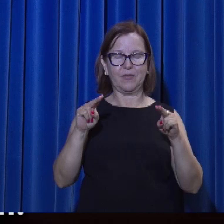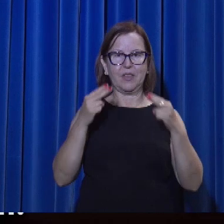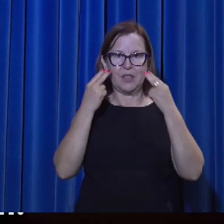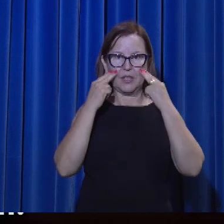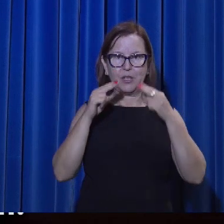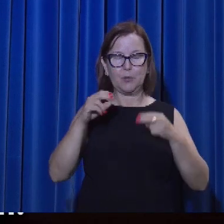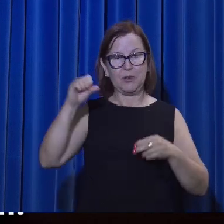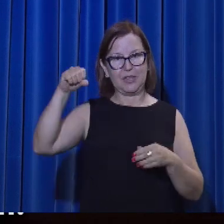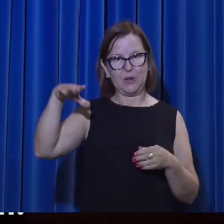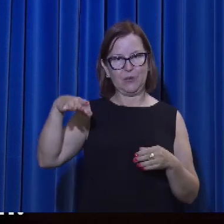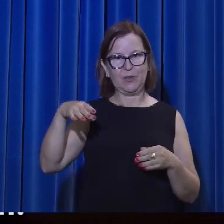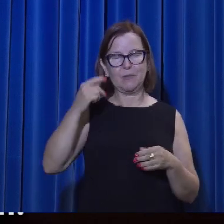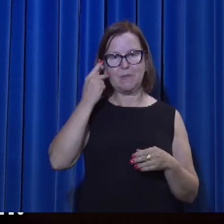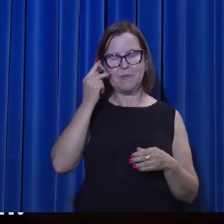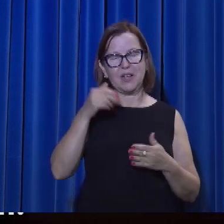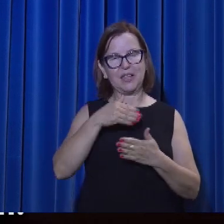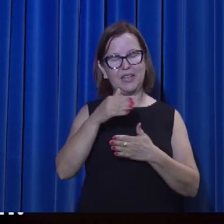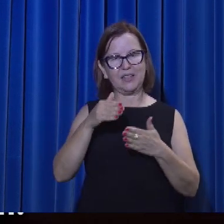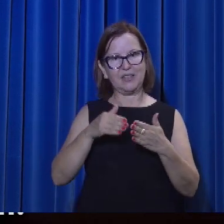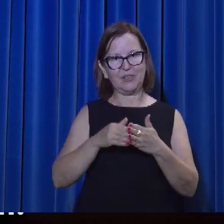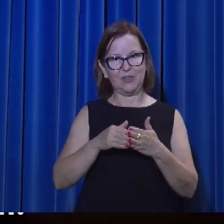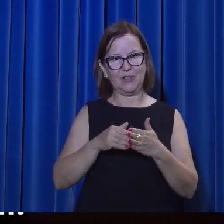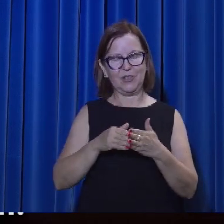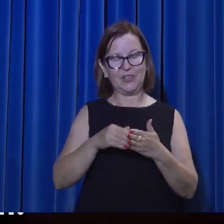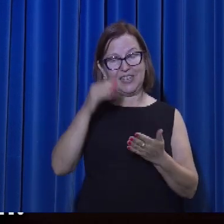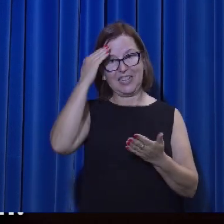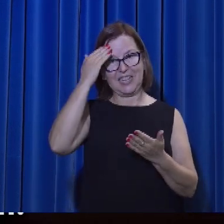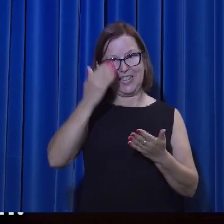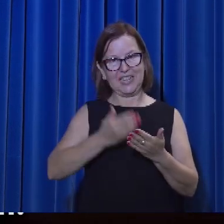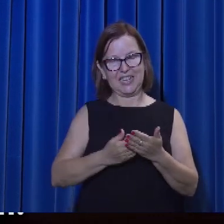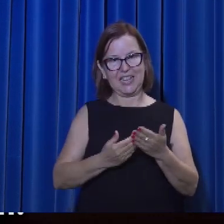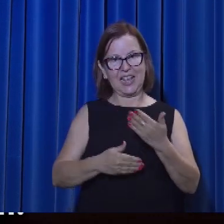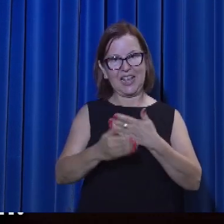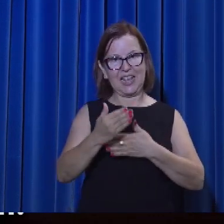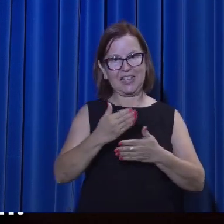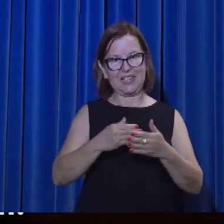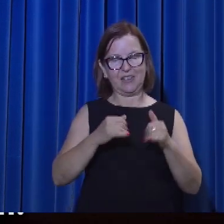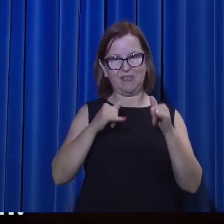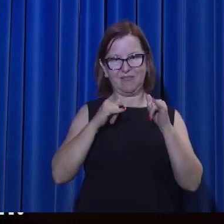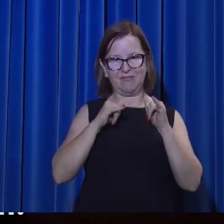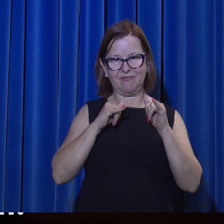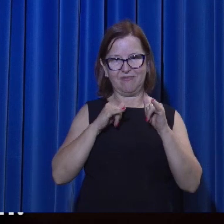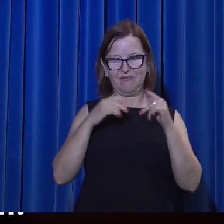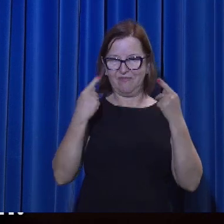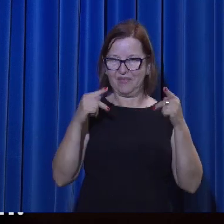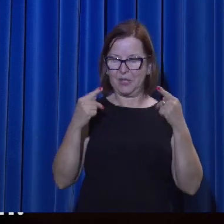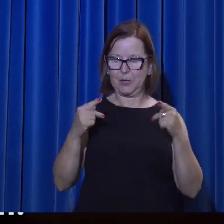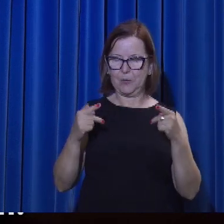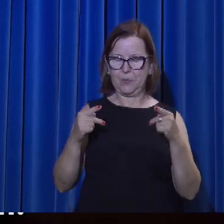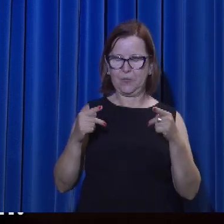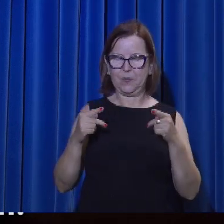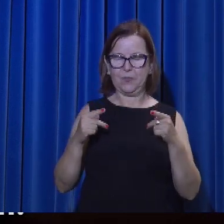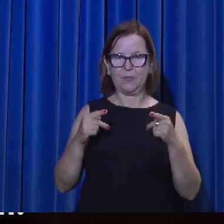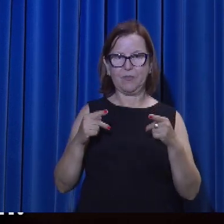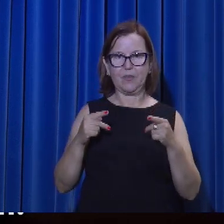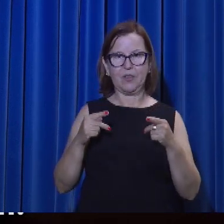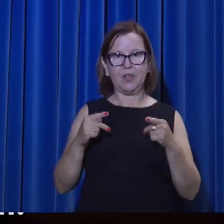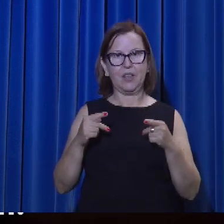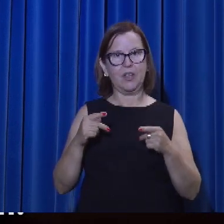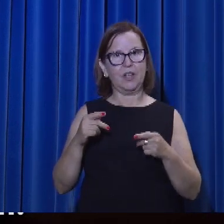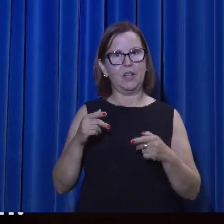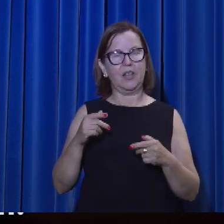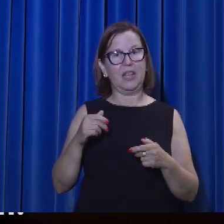a fim de que todos virem a crer por intermédio dele. Ele não era luz, mas veio para